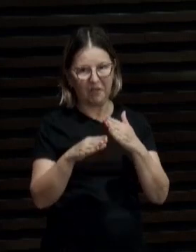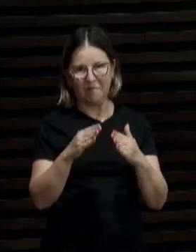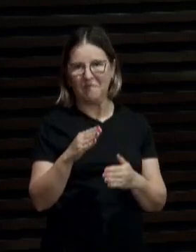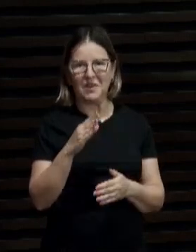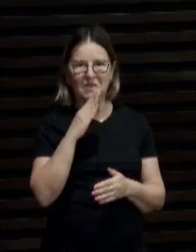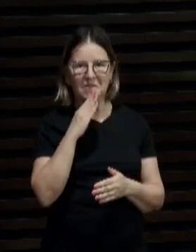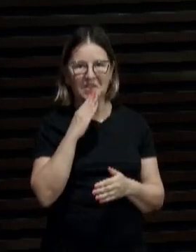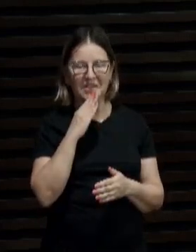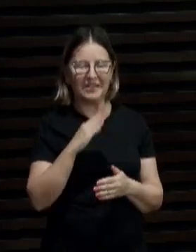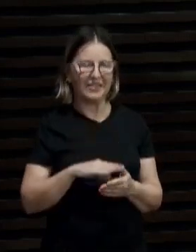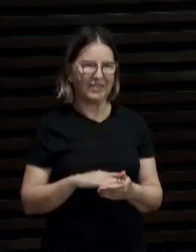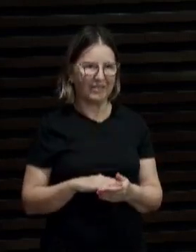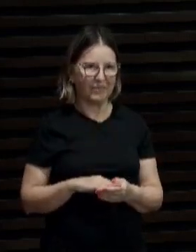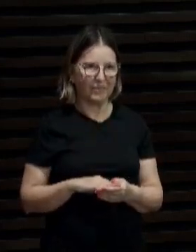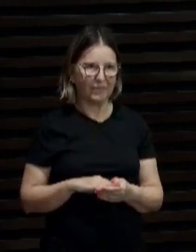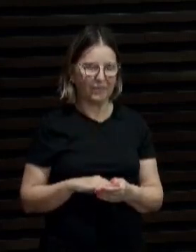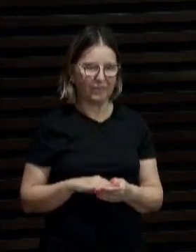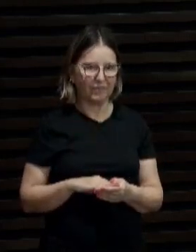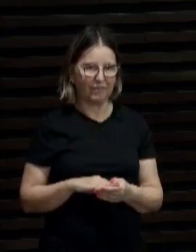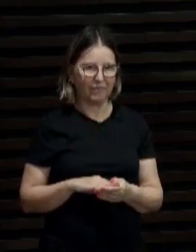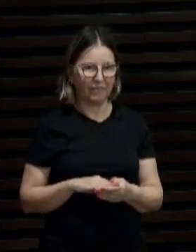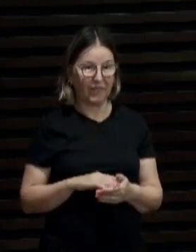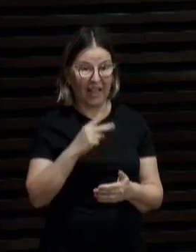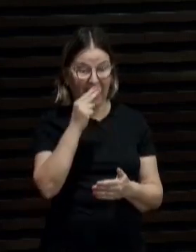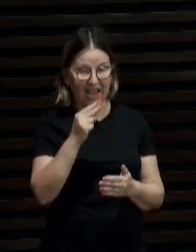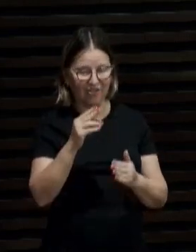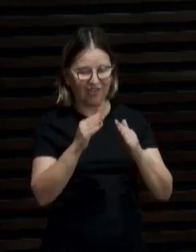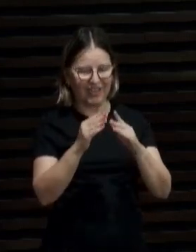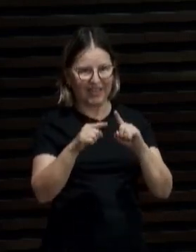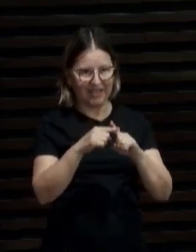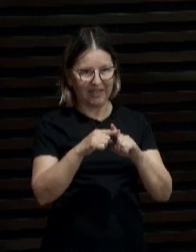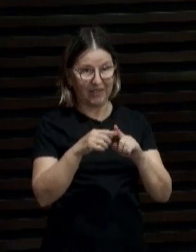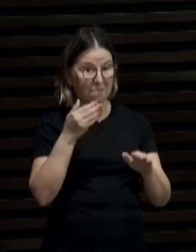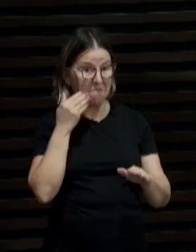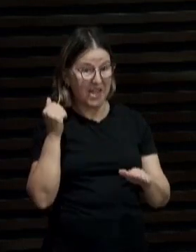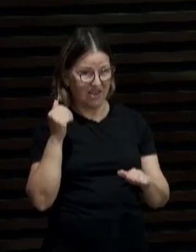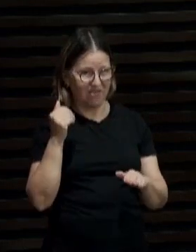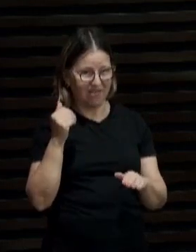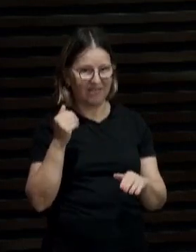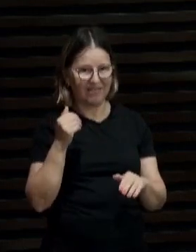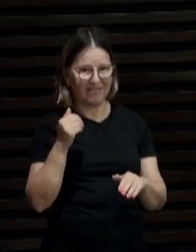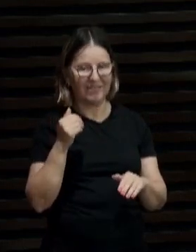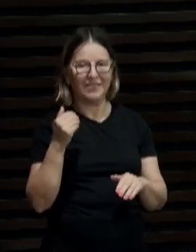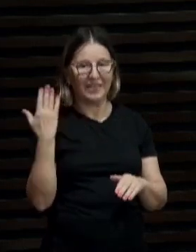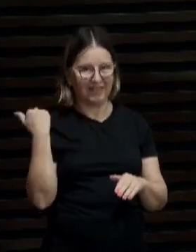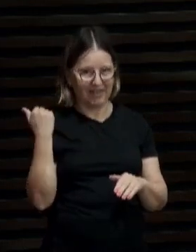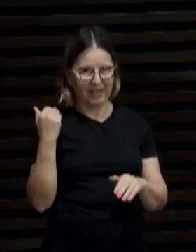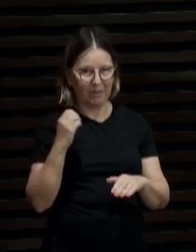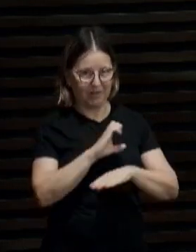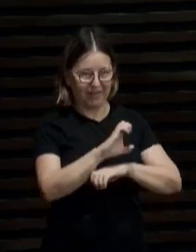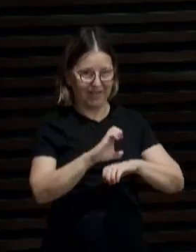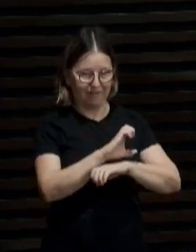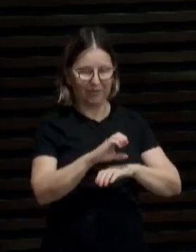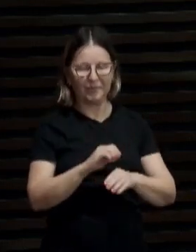Provavelmente era a igreja mais bem estruturada da época e posteriormente ainda recebeu 3 epístolas do apóstolo Paulo, sendo